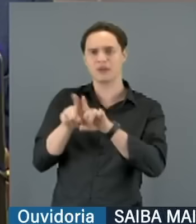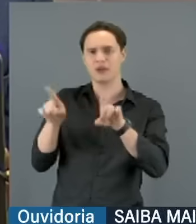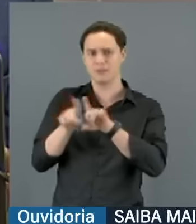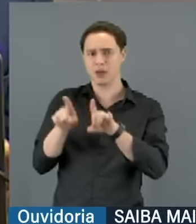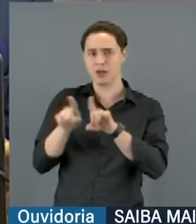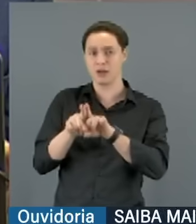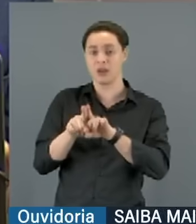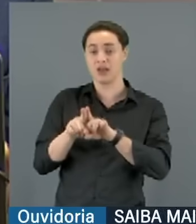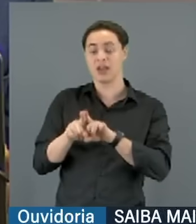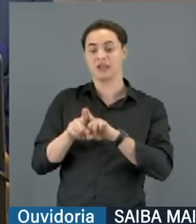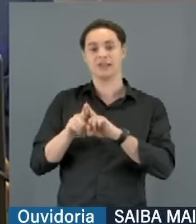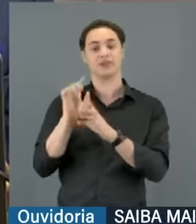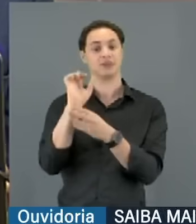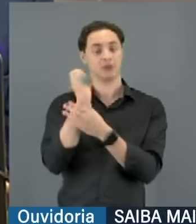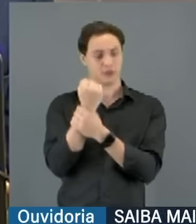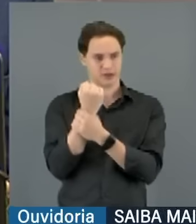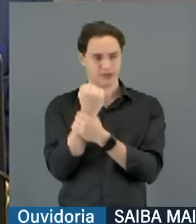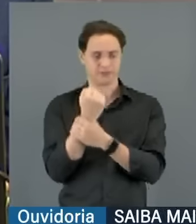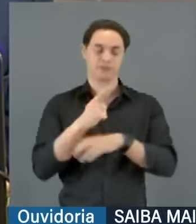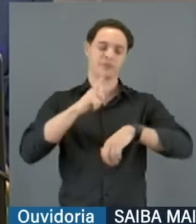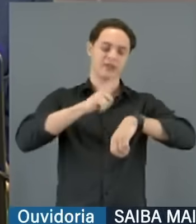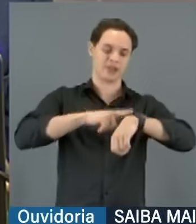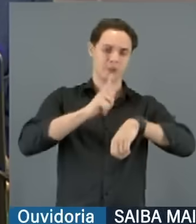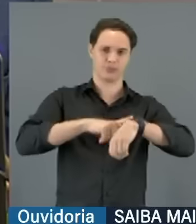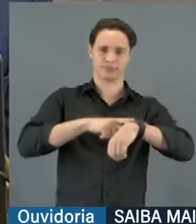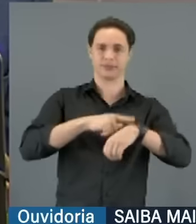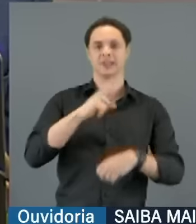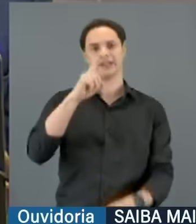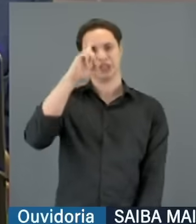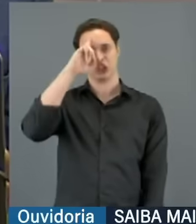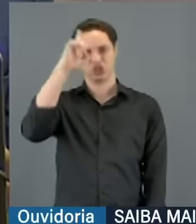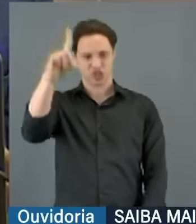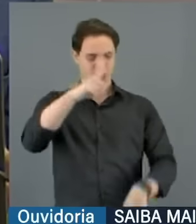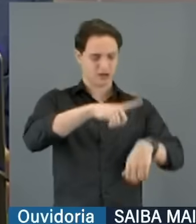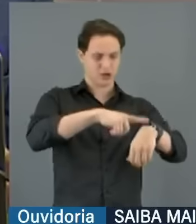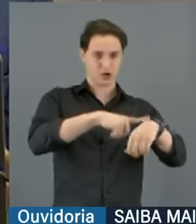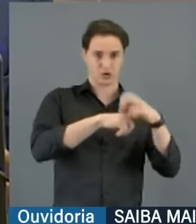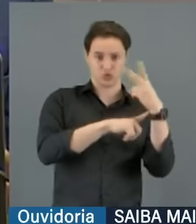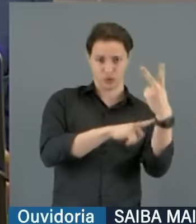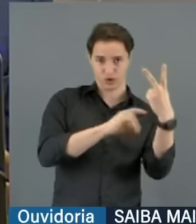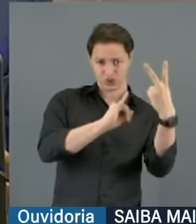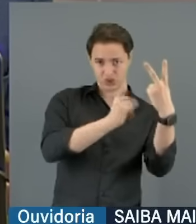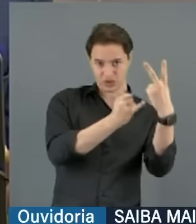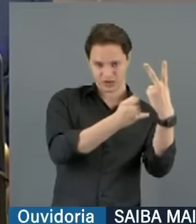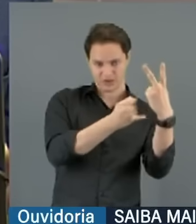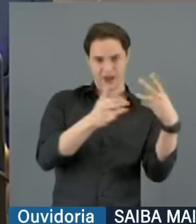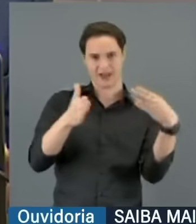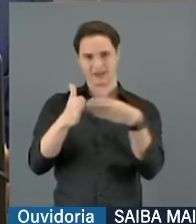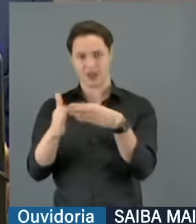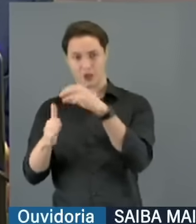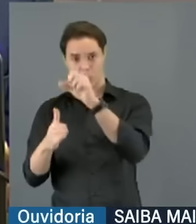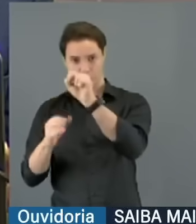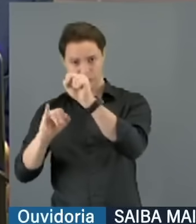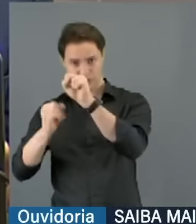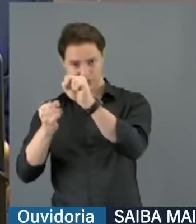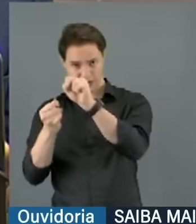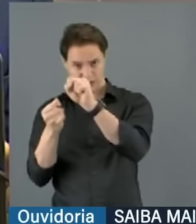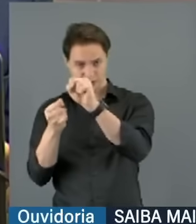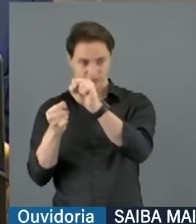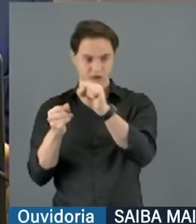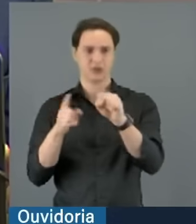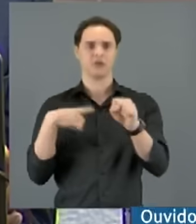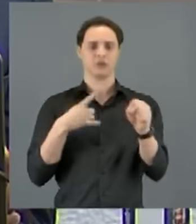Segurança Institucional. Entre o dia 2, no qual eu assumi, e o dia 8, nós efetivamente não produzimos